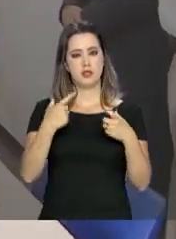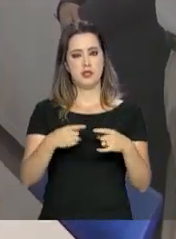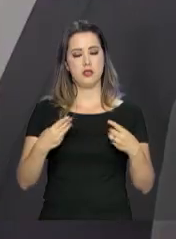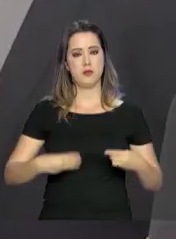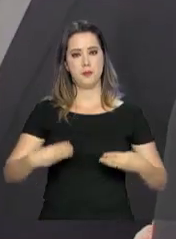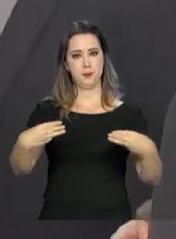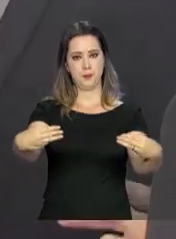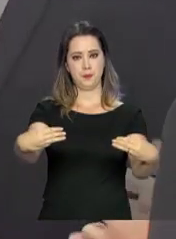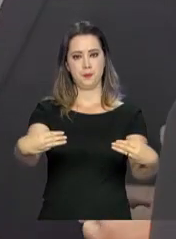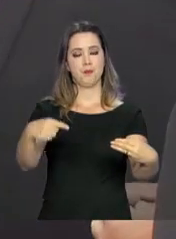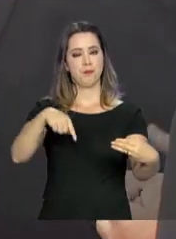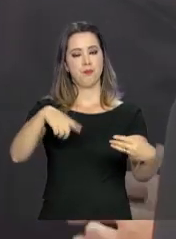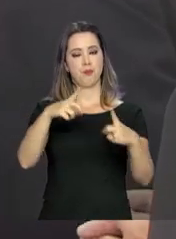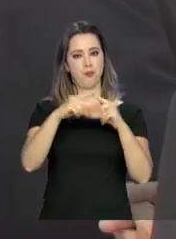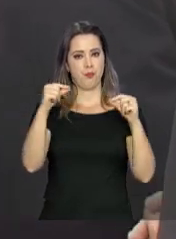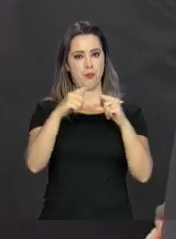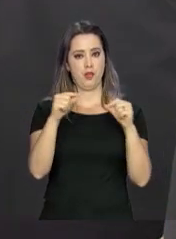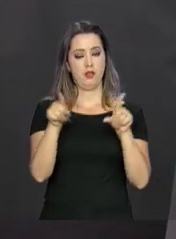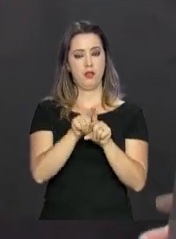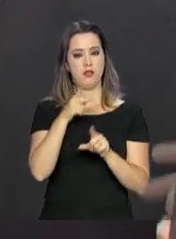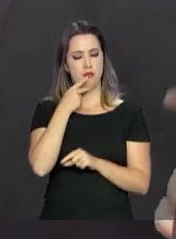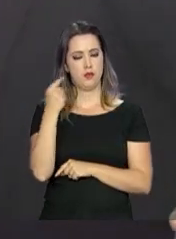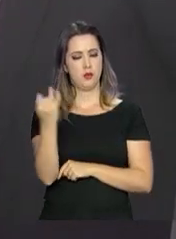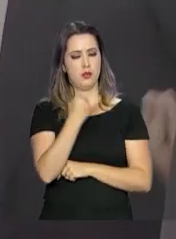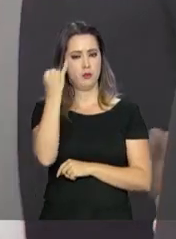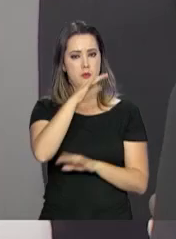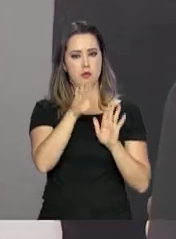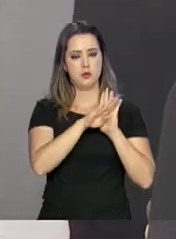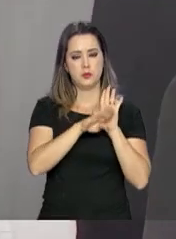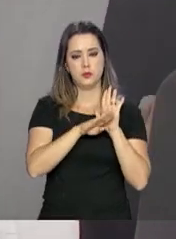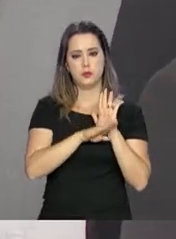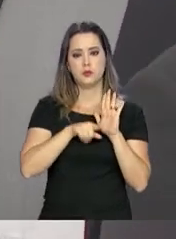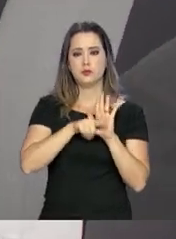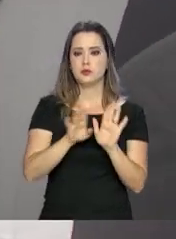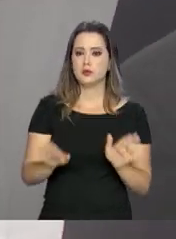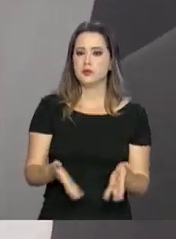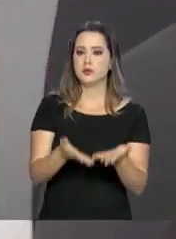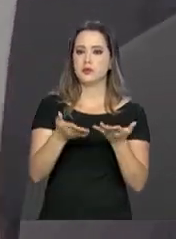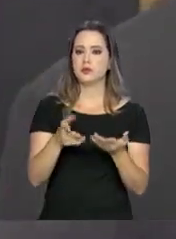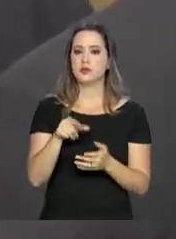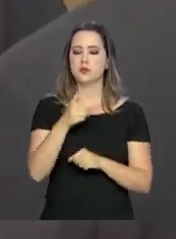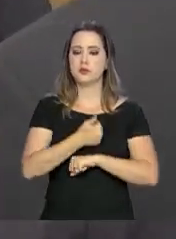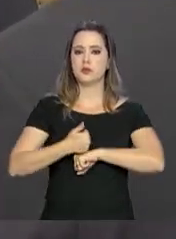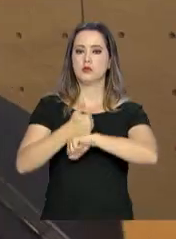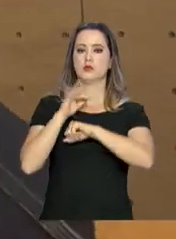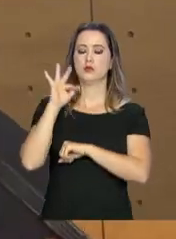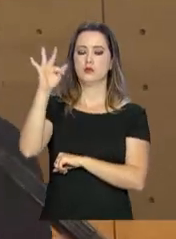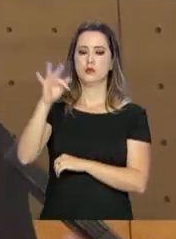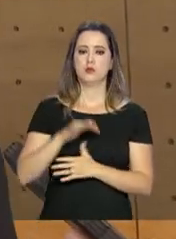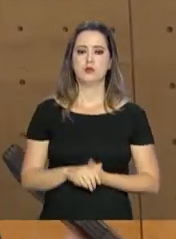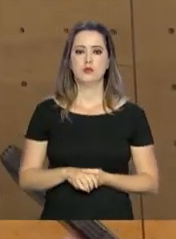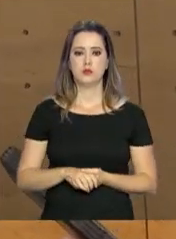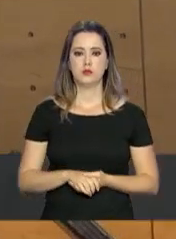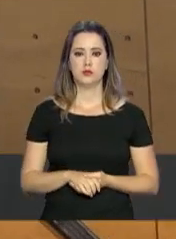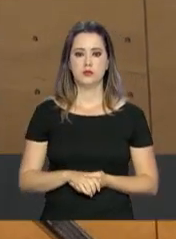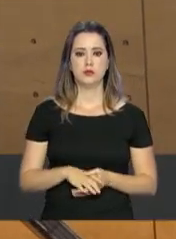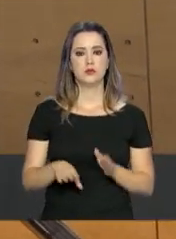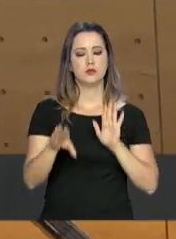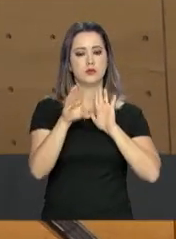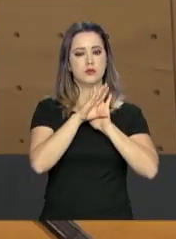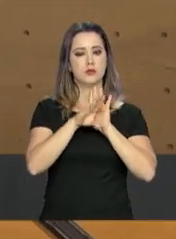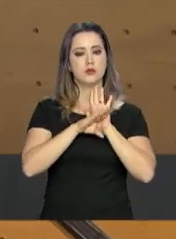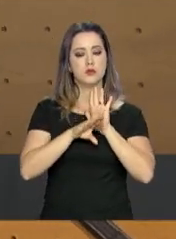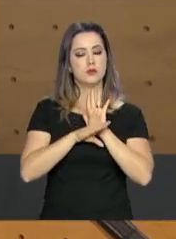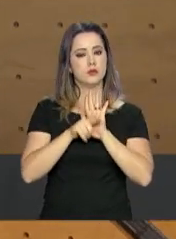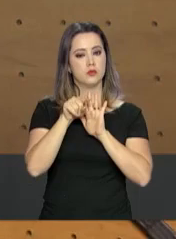em brasília e defendeu a importância do projeto para formar profissionais para o futuro esse projeto reca tranque